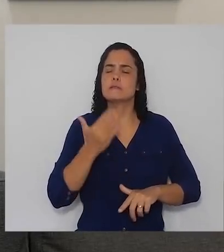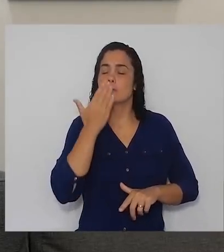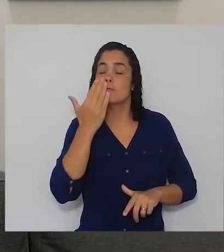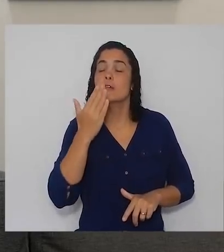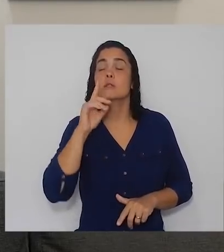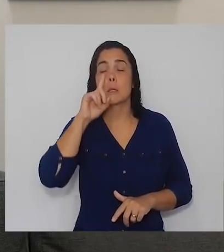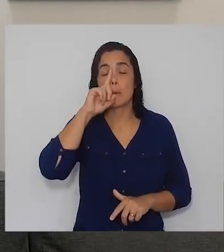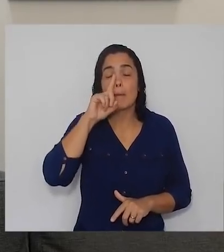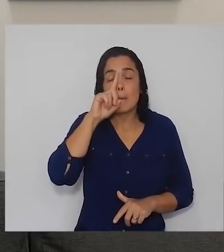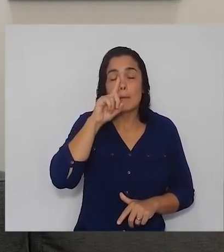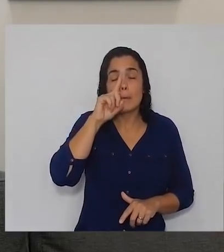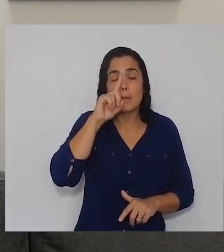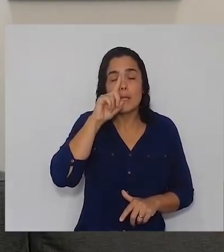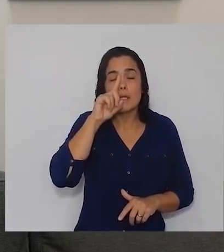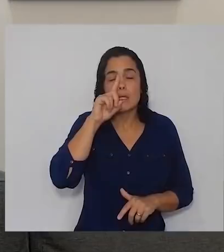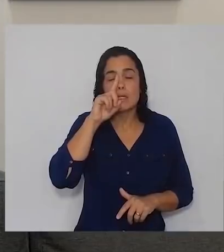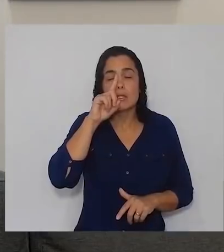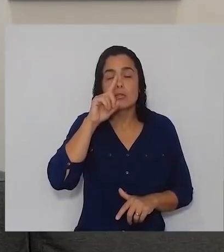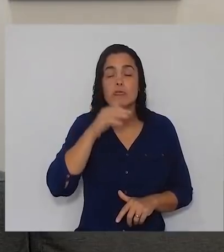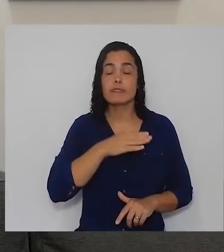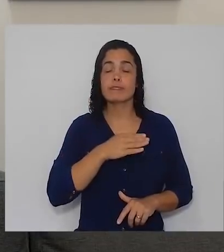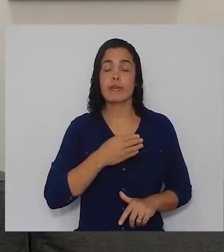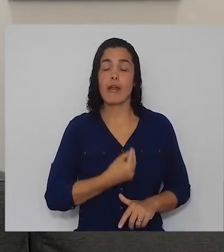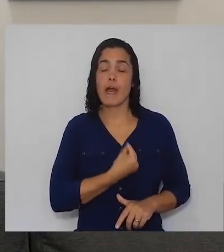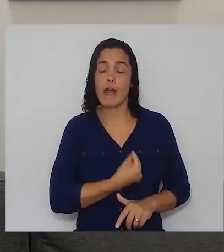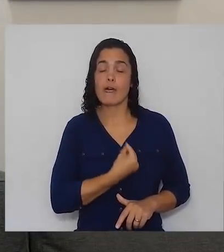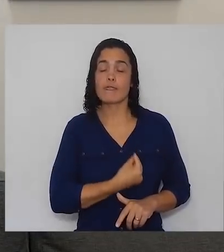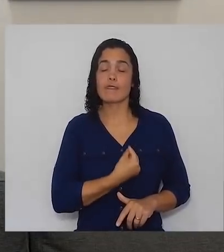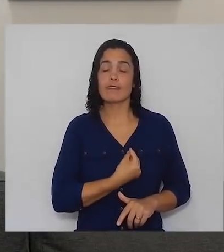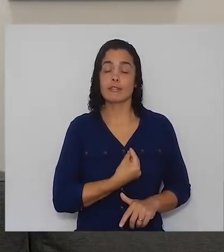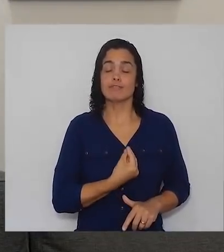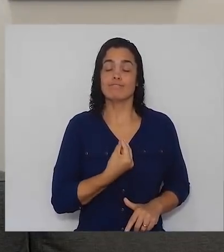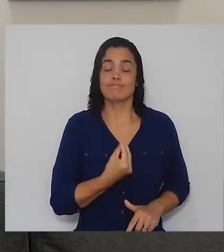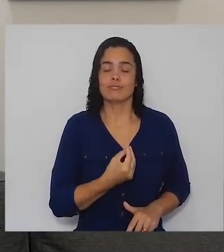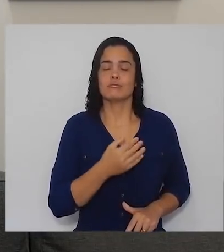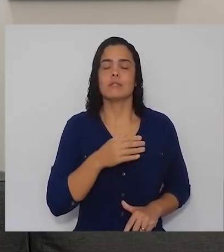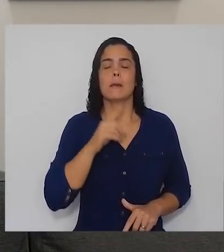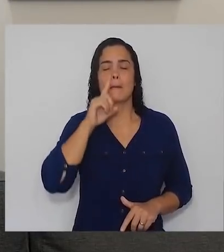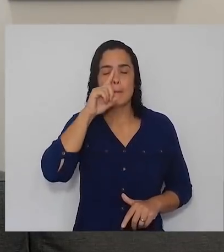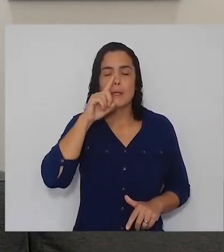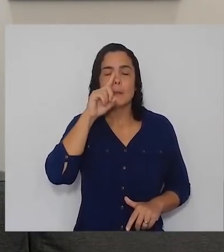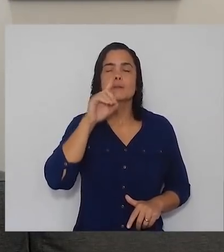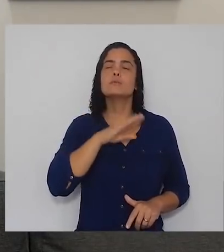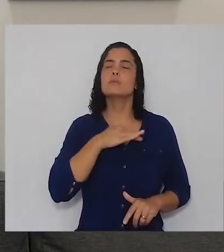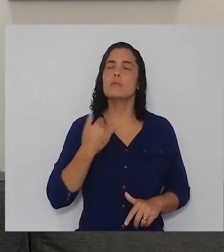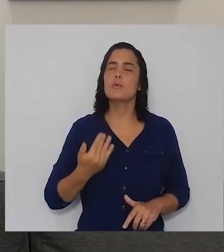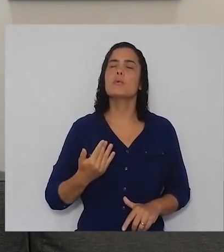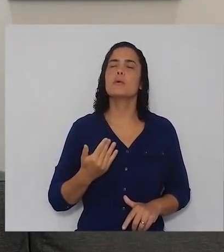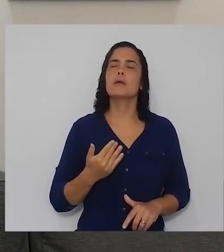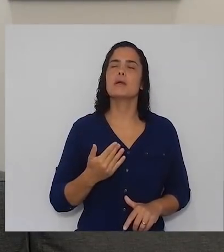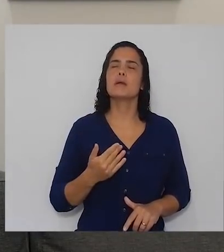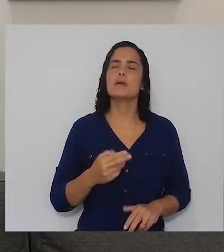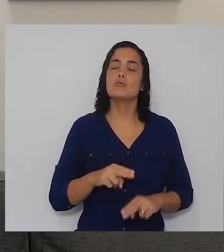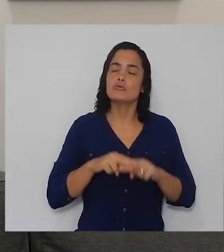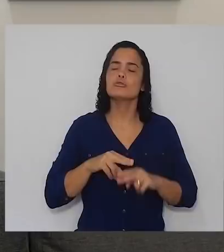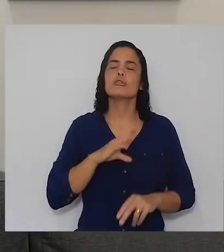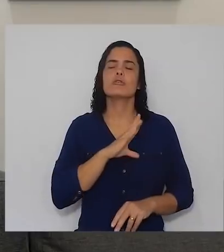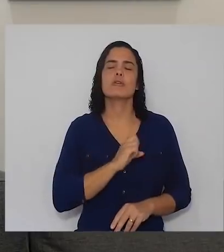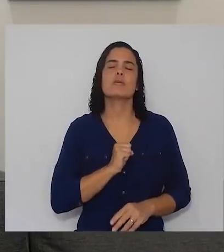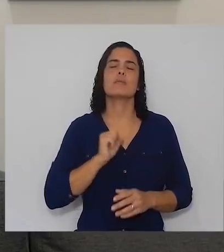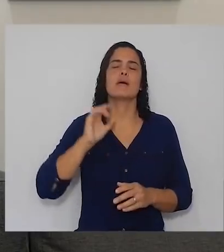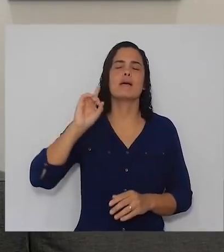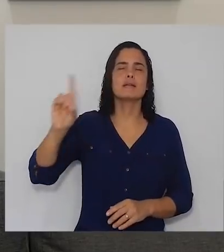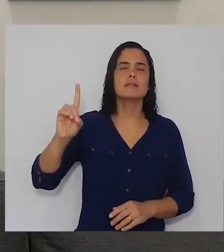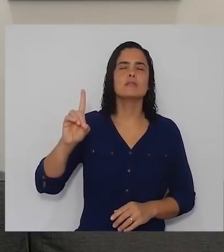estão se colocando na linha de frente, em risco, de colocarem suas vidas como nada valendo, mas o que vale, o